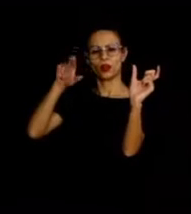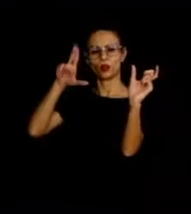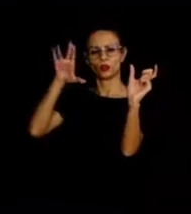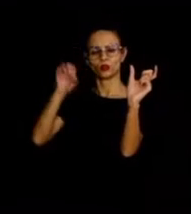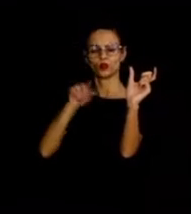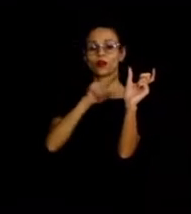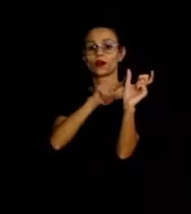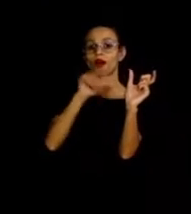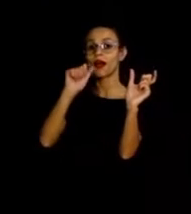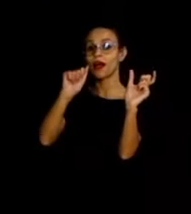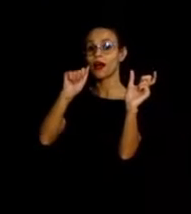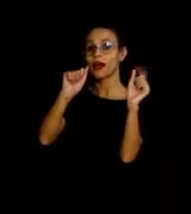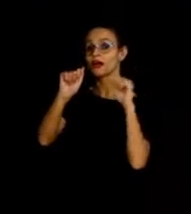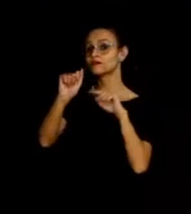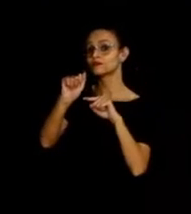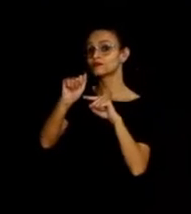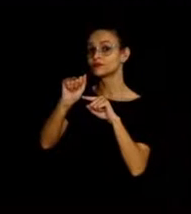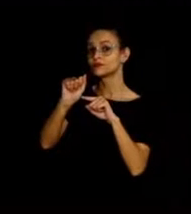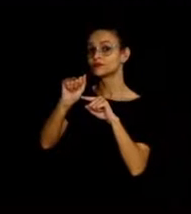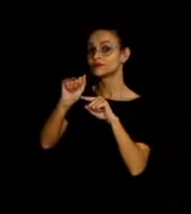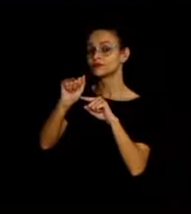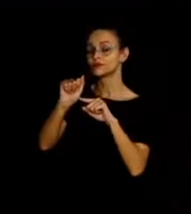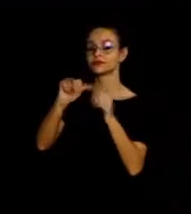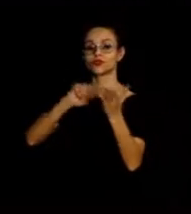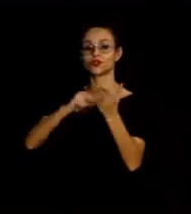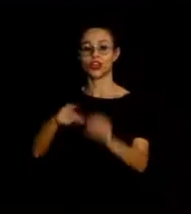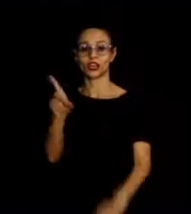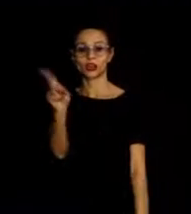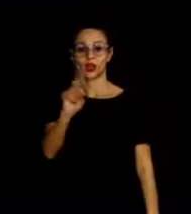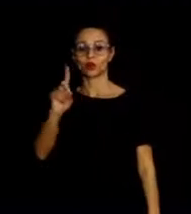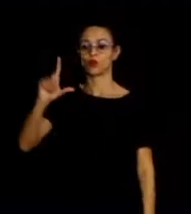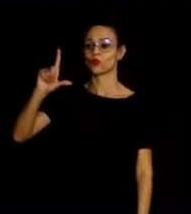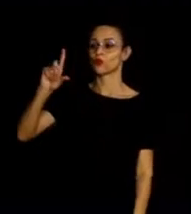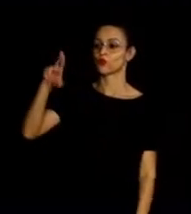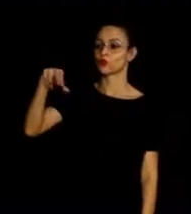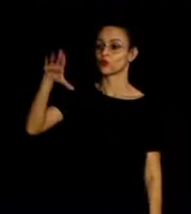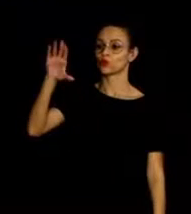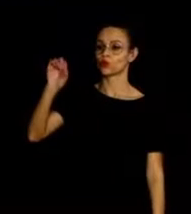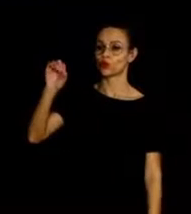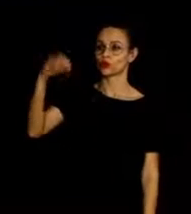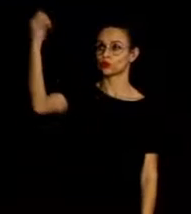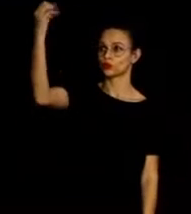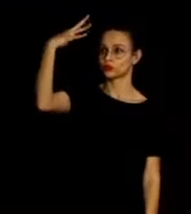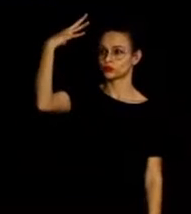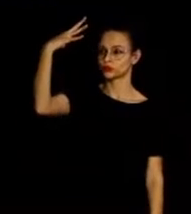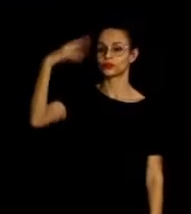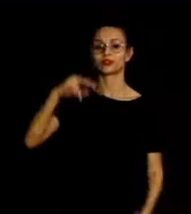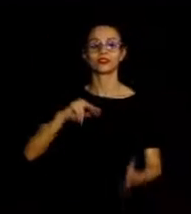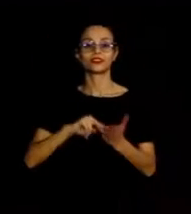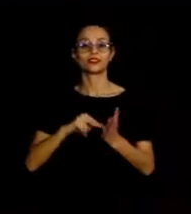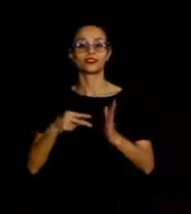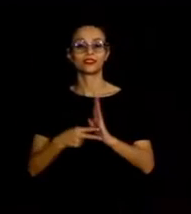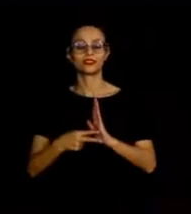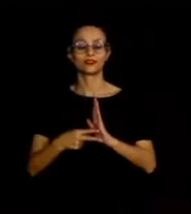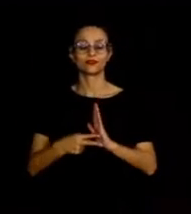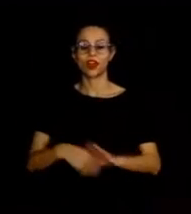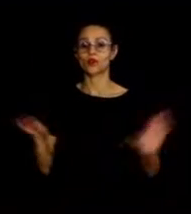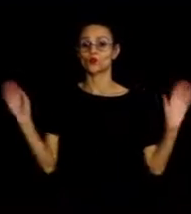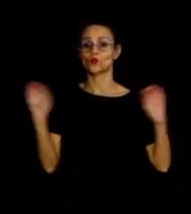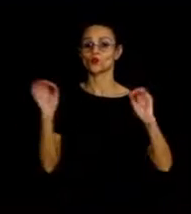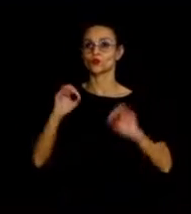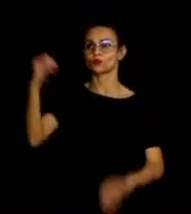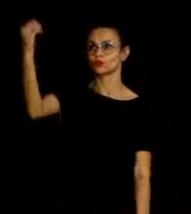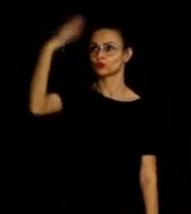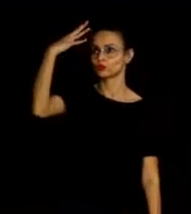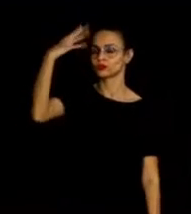a que é prefixo negativo né no no luz aluno é o sem